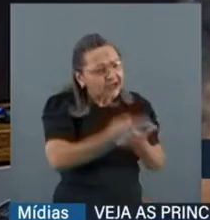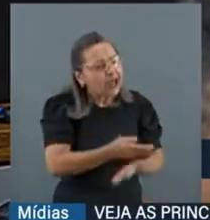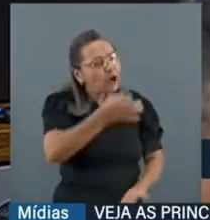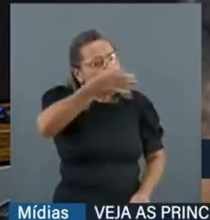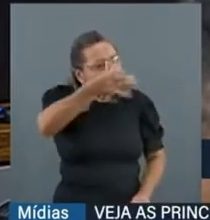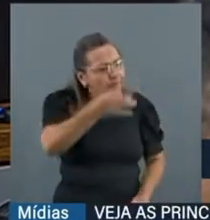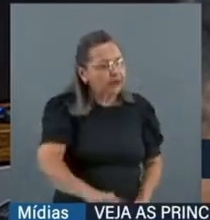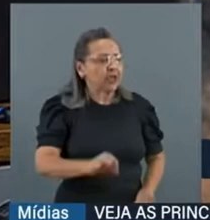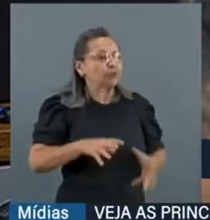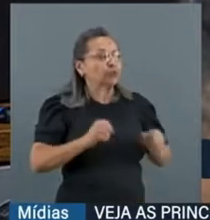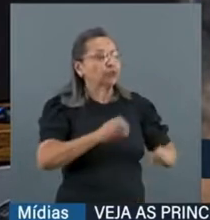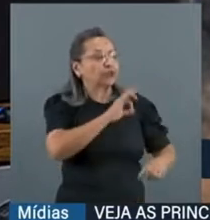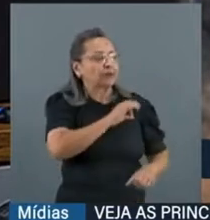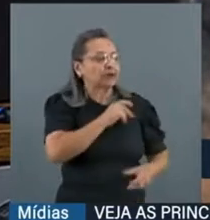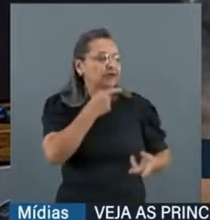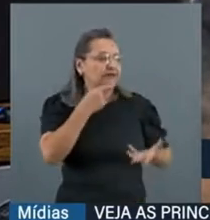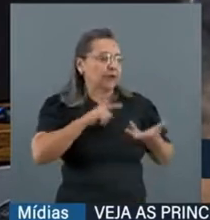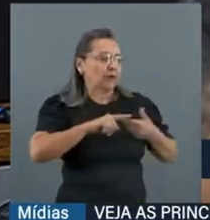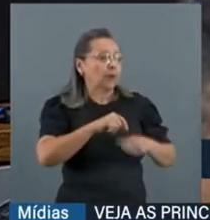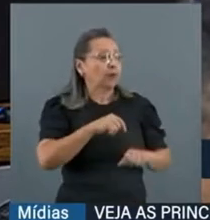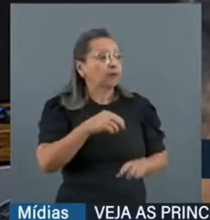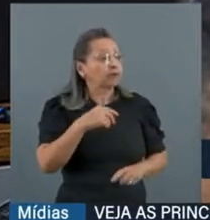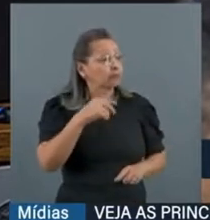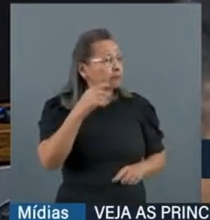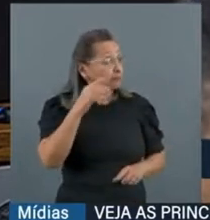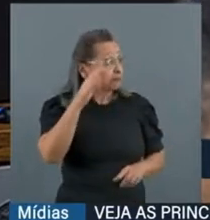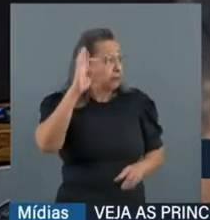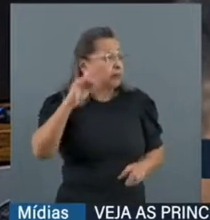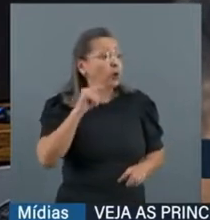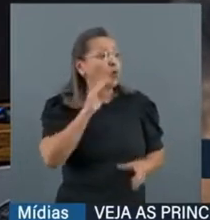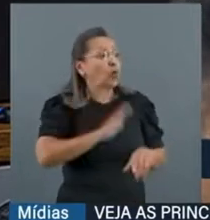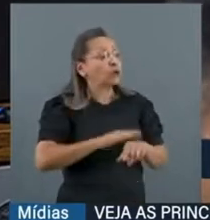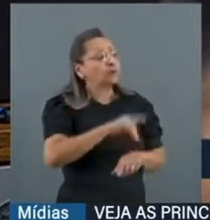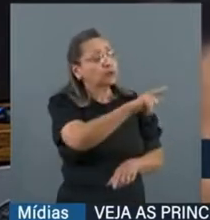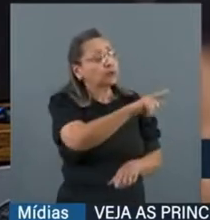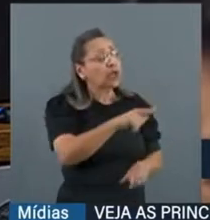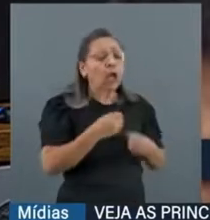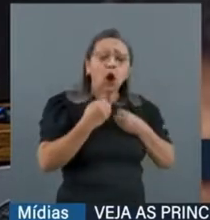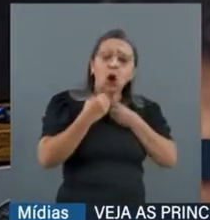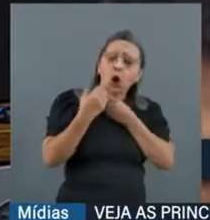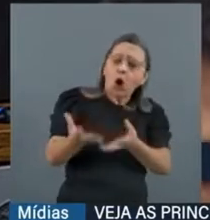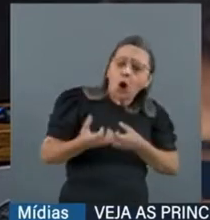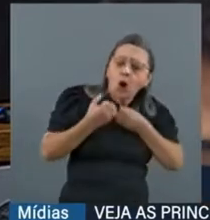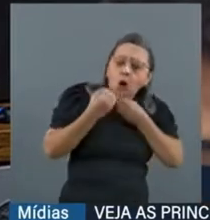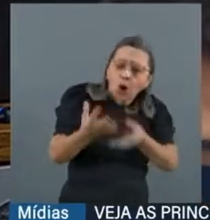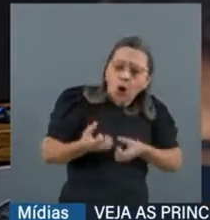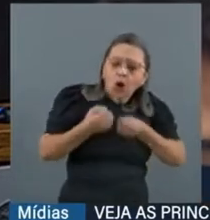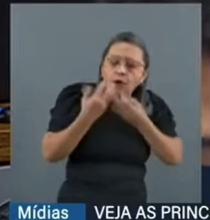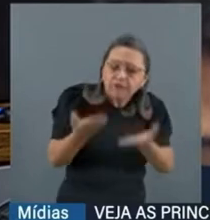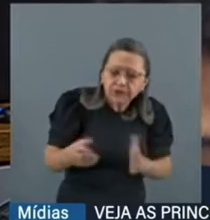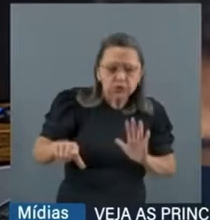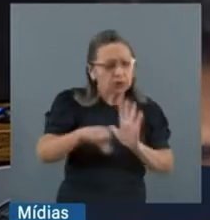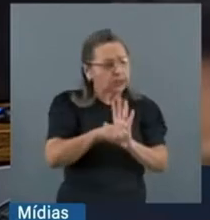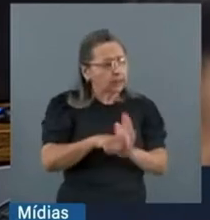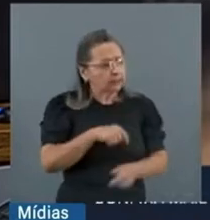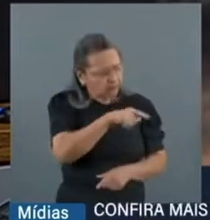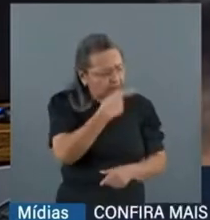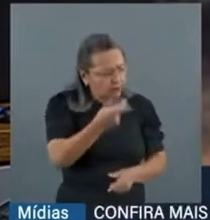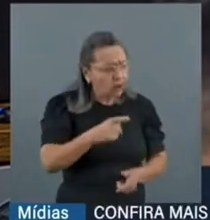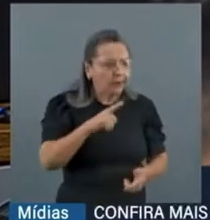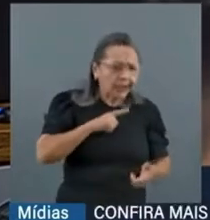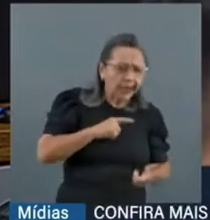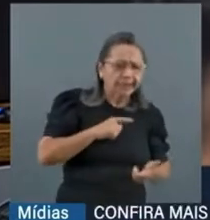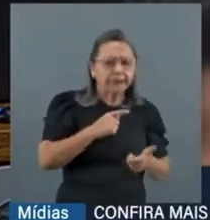nas Forças policiais especialmente como o senhor faz uma confissão sou confessou um crime que teve problema